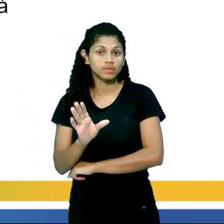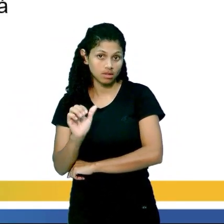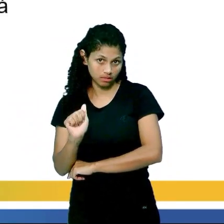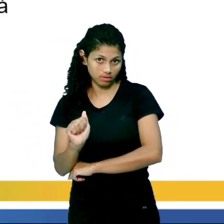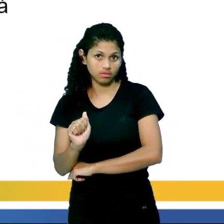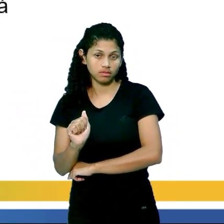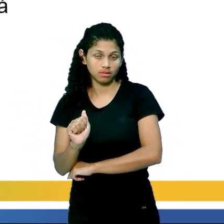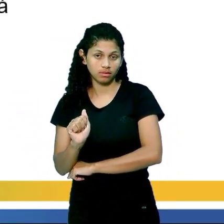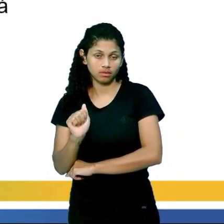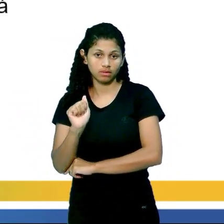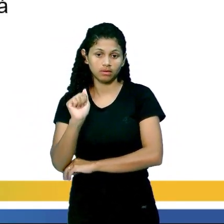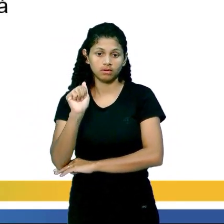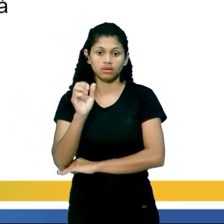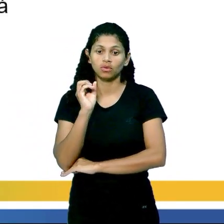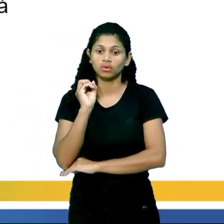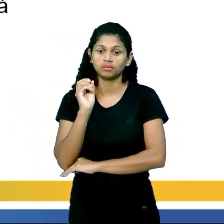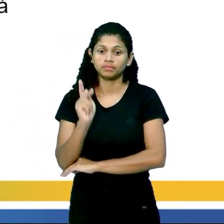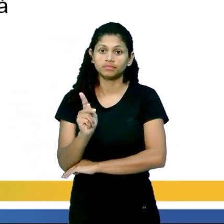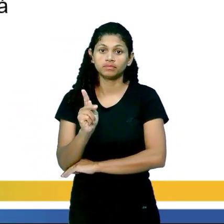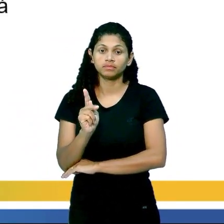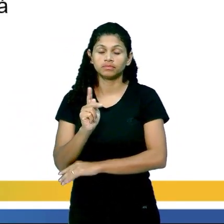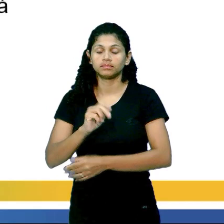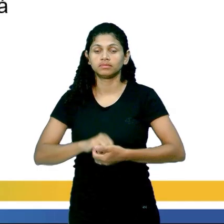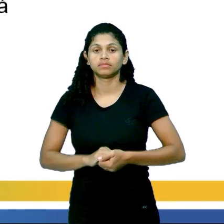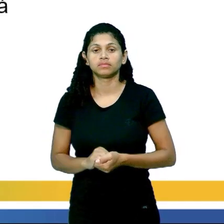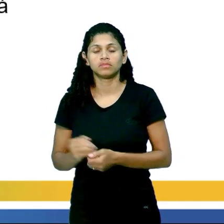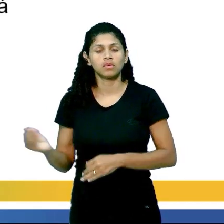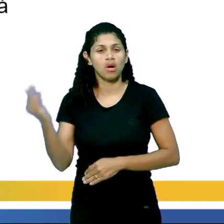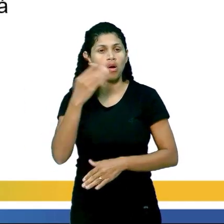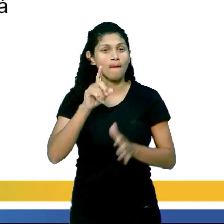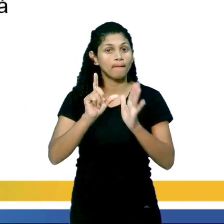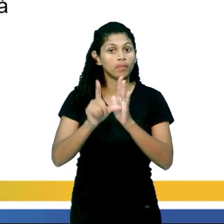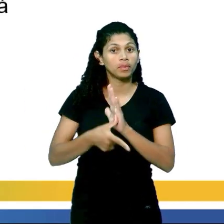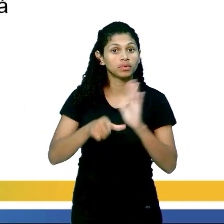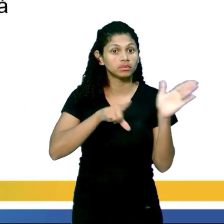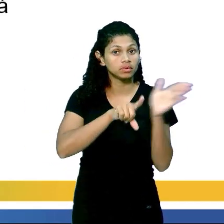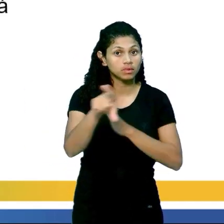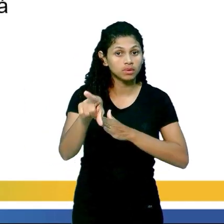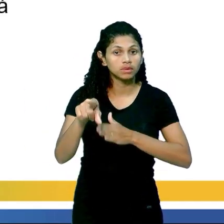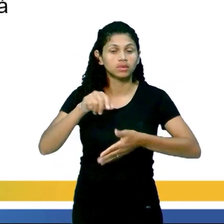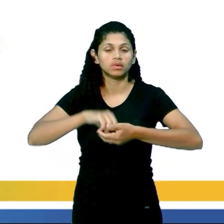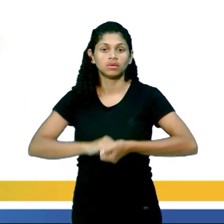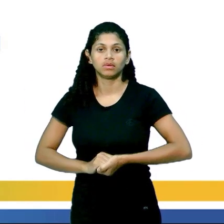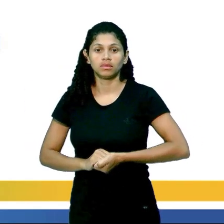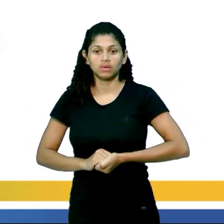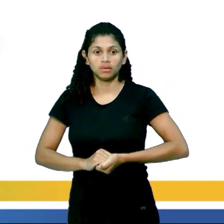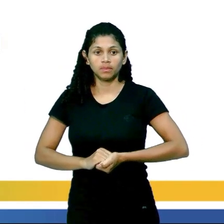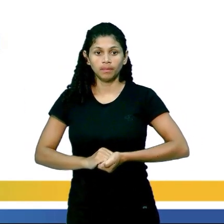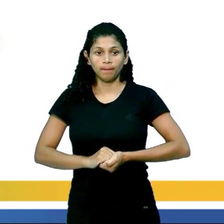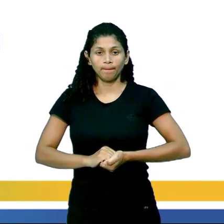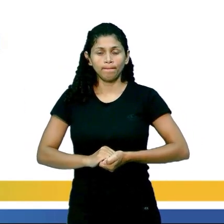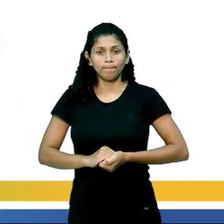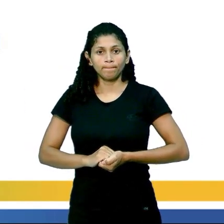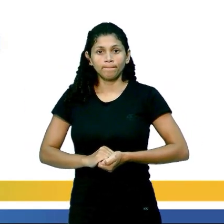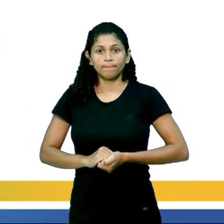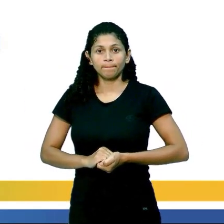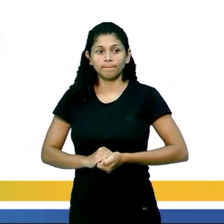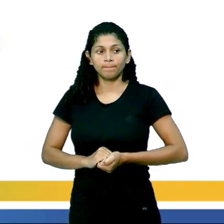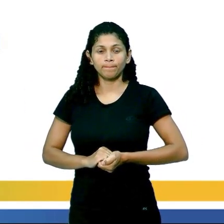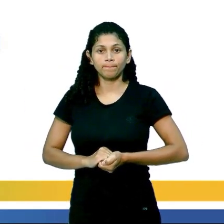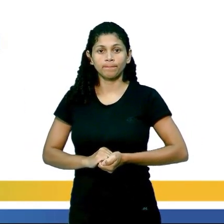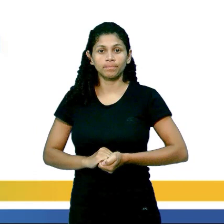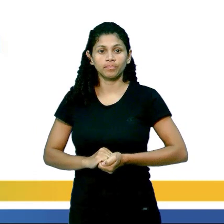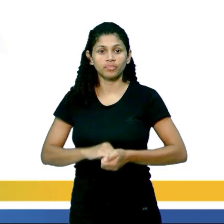A, ok? Vamos lá para uma próxima questão. Questão